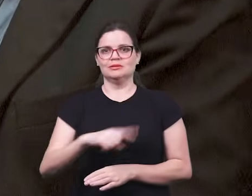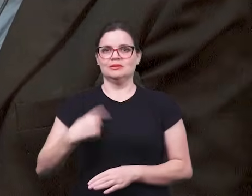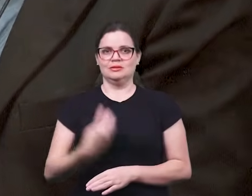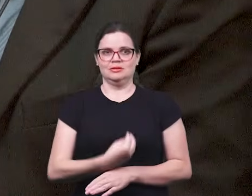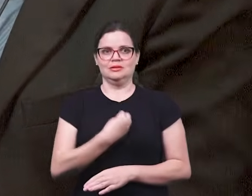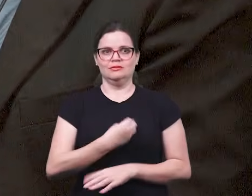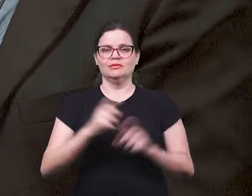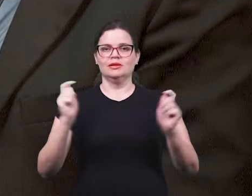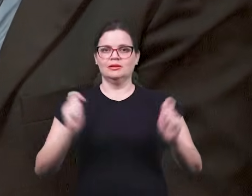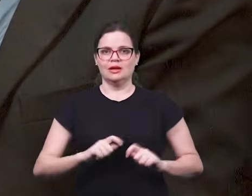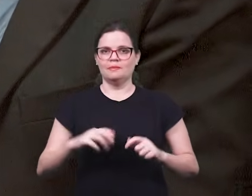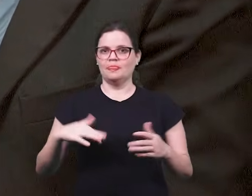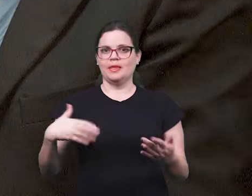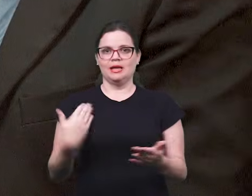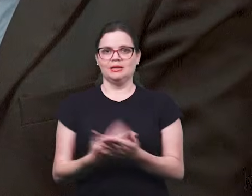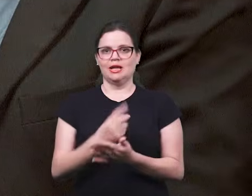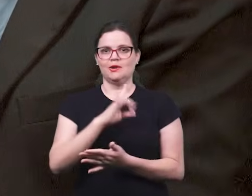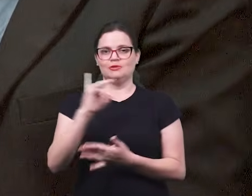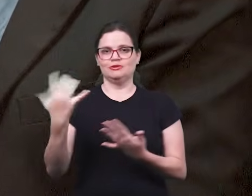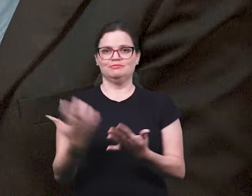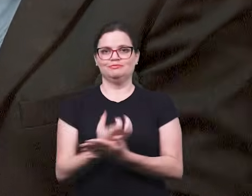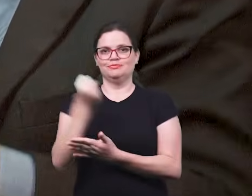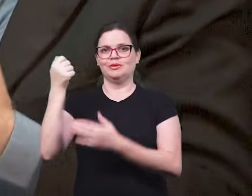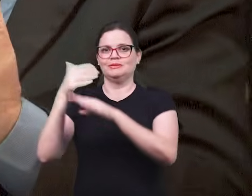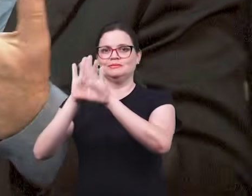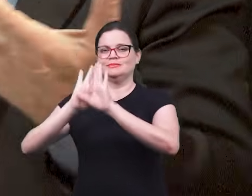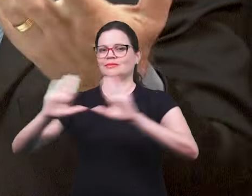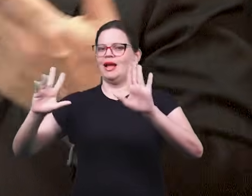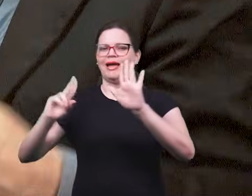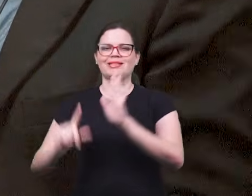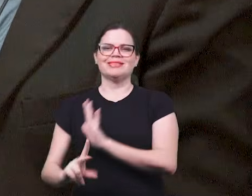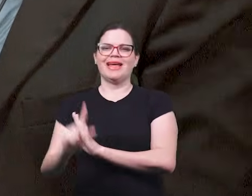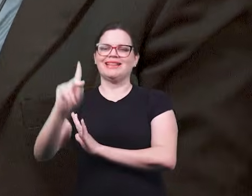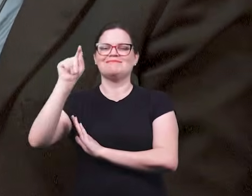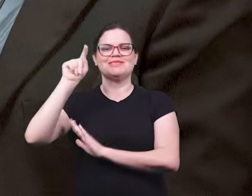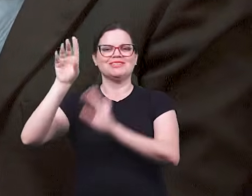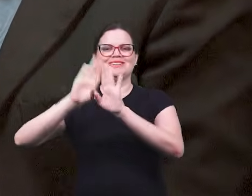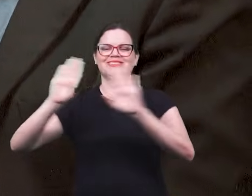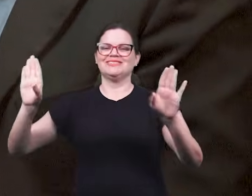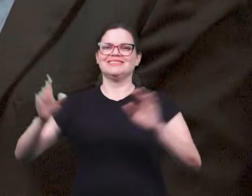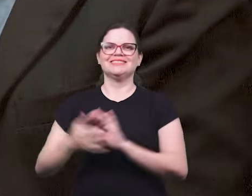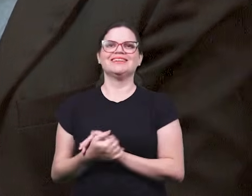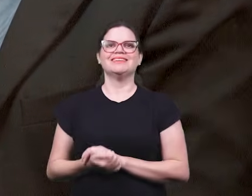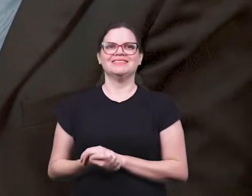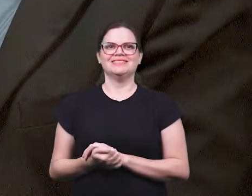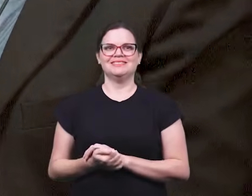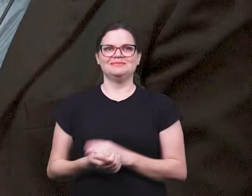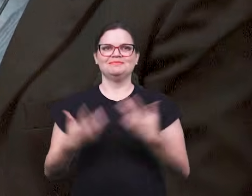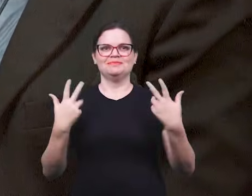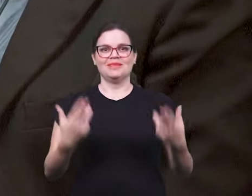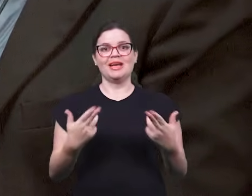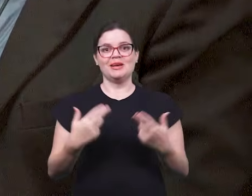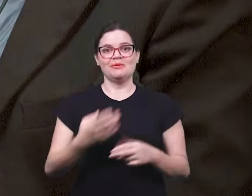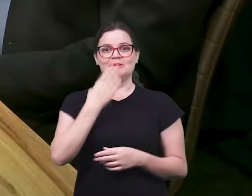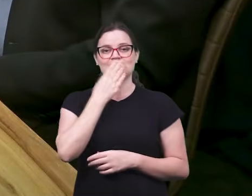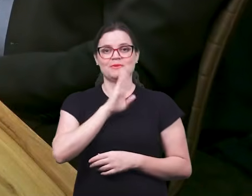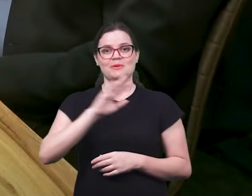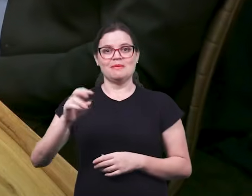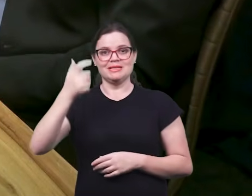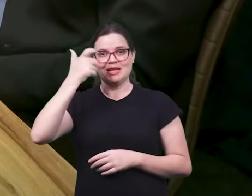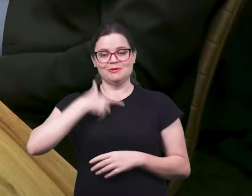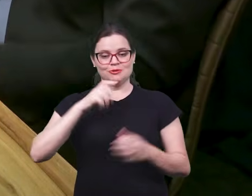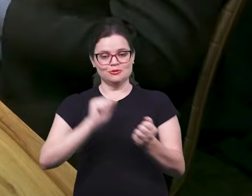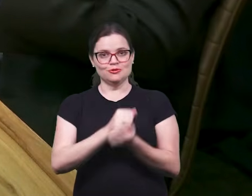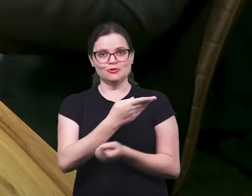em nós, até entrarmos na glória, que é a nossa Chegar em Canaã. esperança Eis que maior. estou convosco todos os Exatamente.